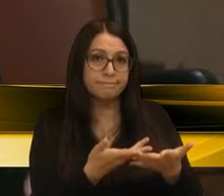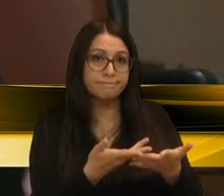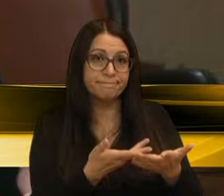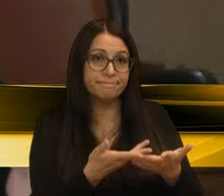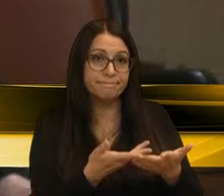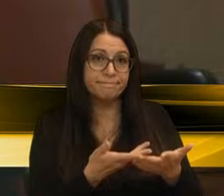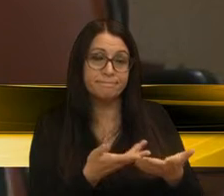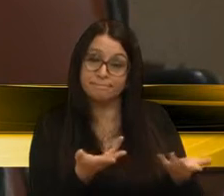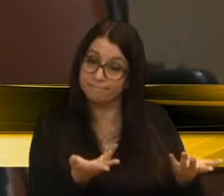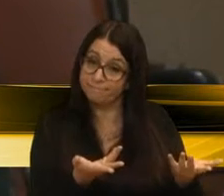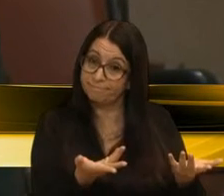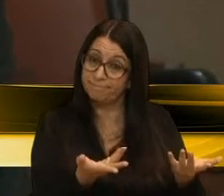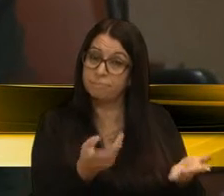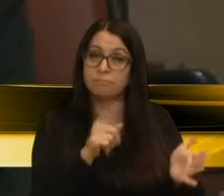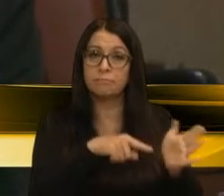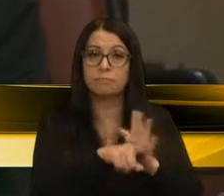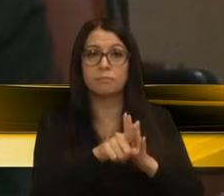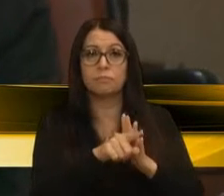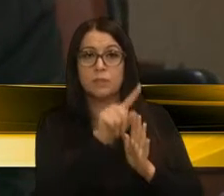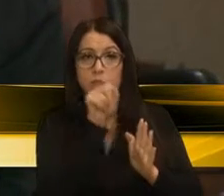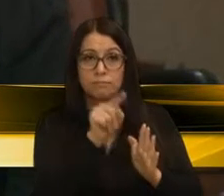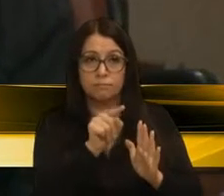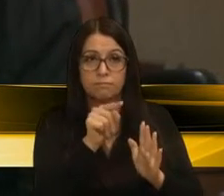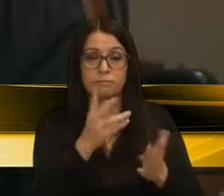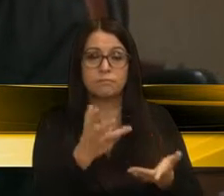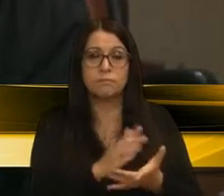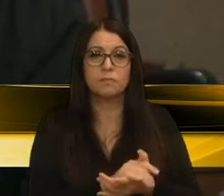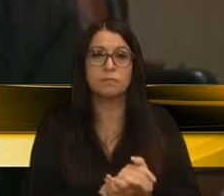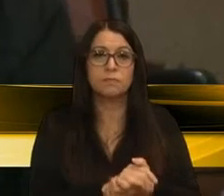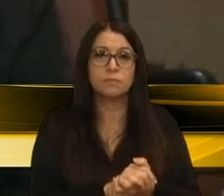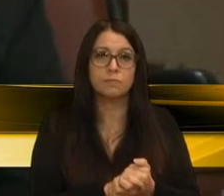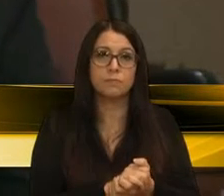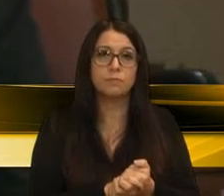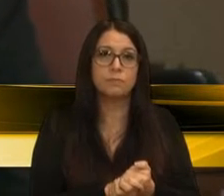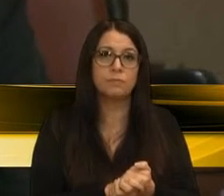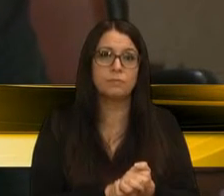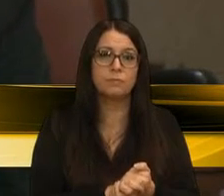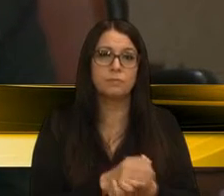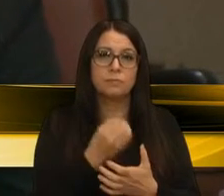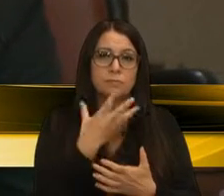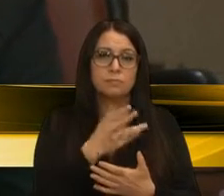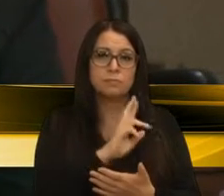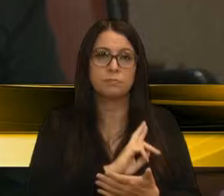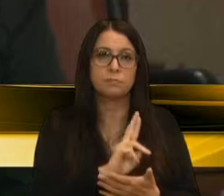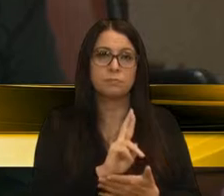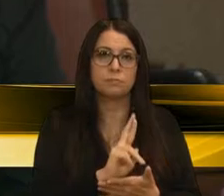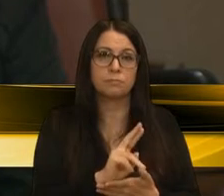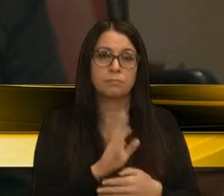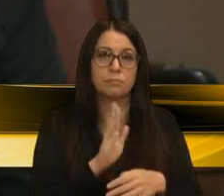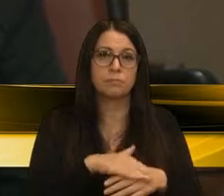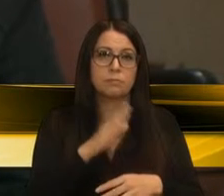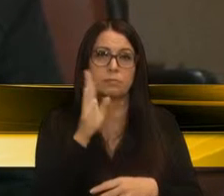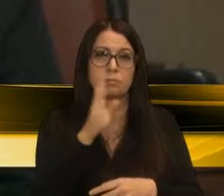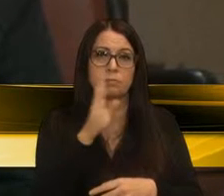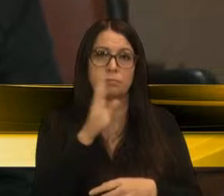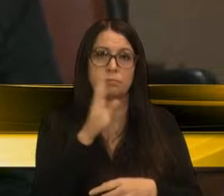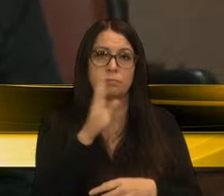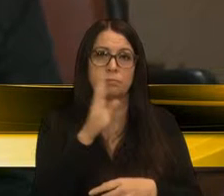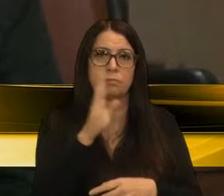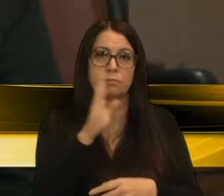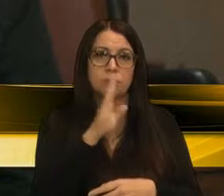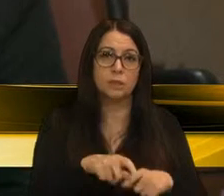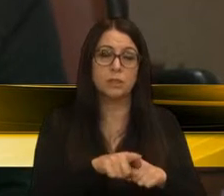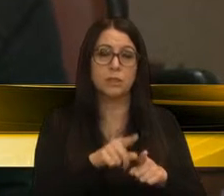né? É uma pergunta que fica, né? Então, nesse sentido, que bom que a resposta venha o mais rápido possível.